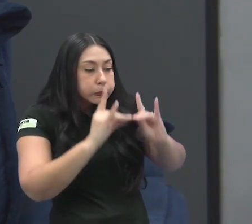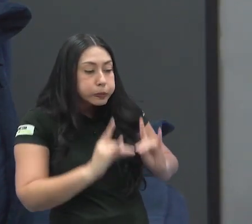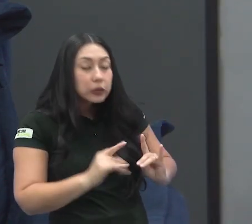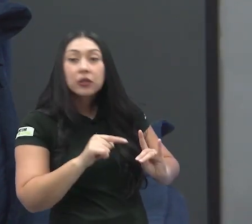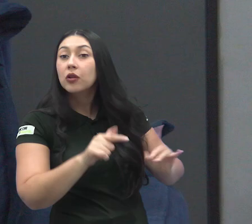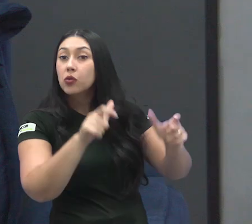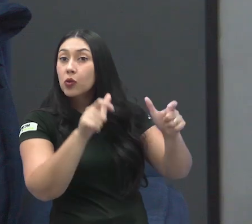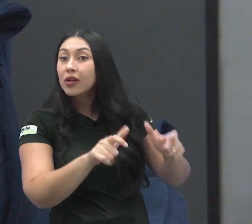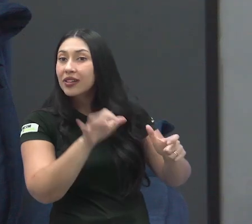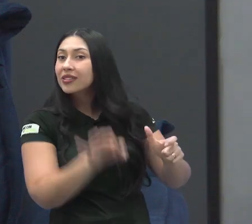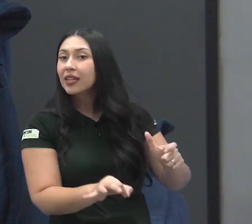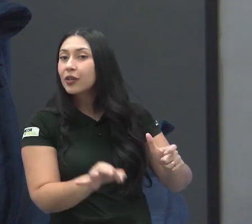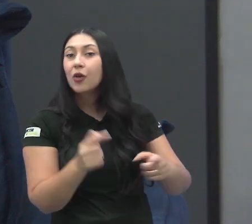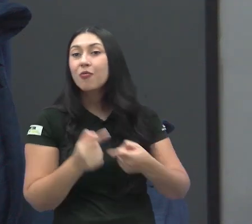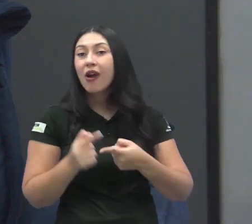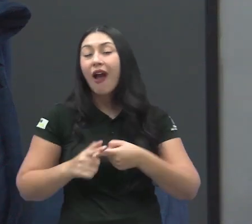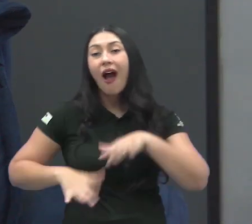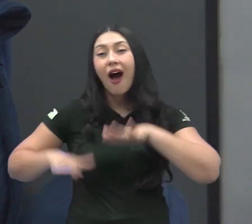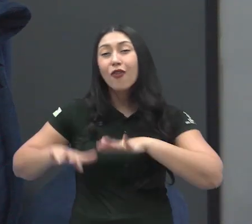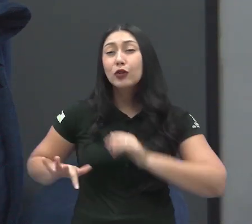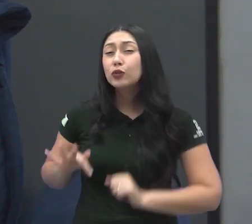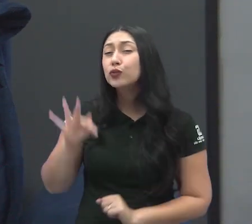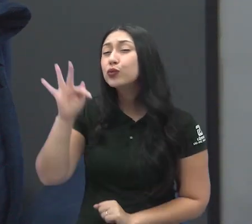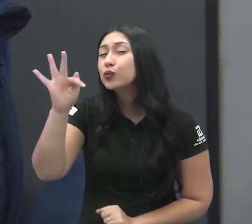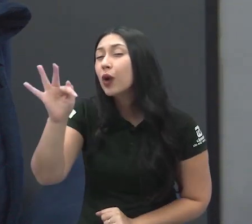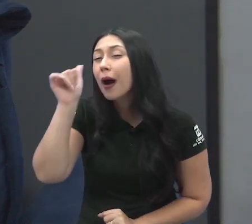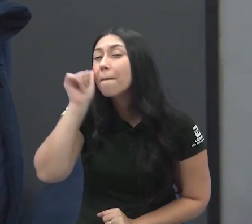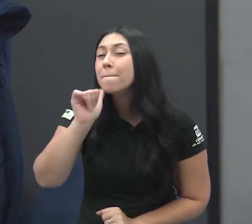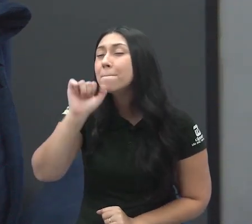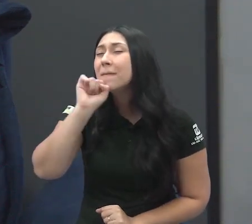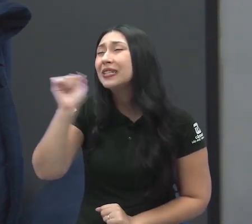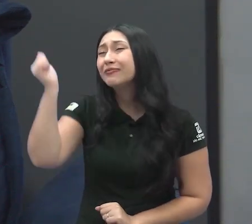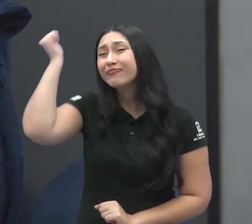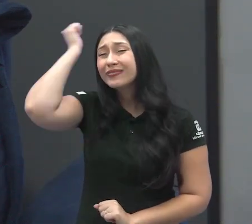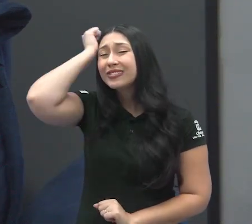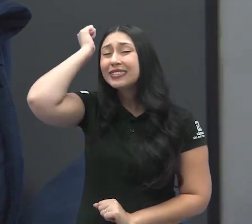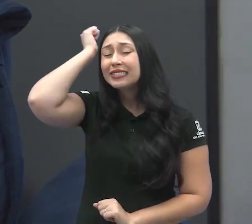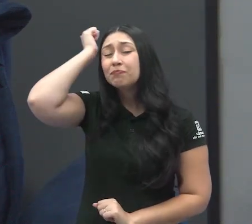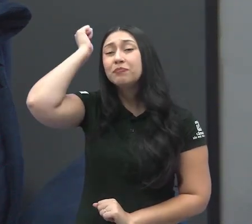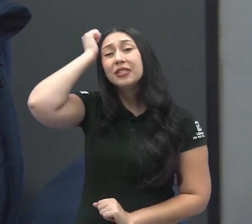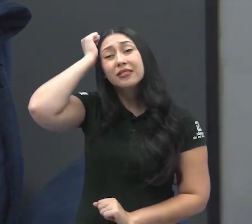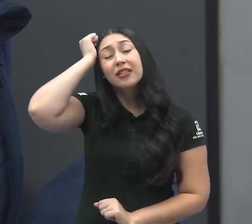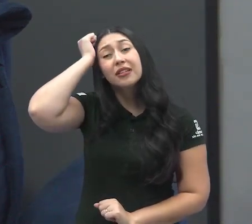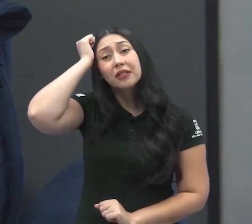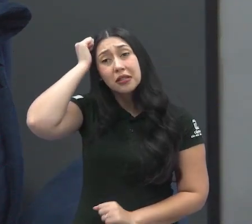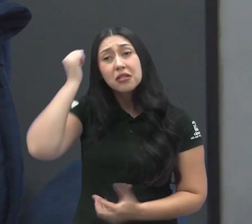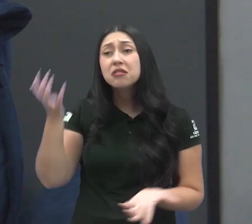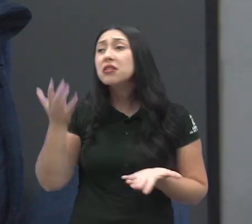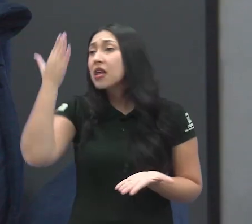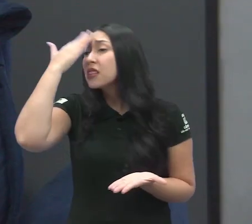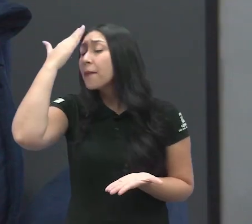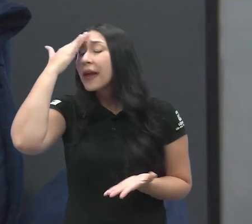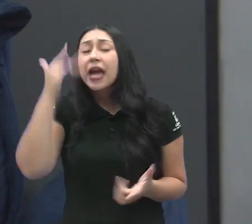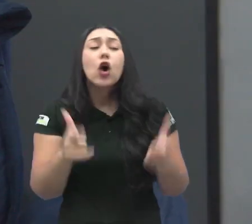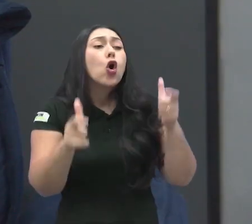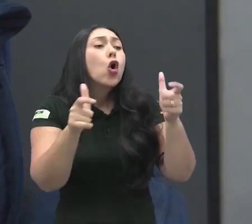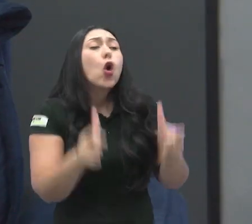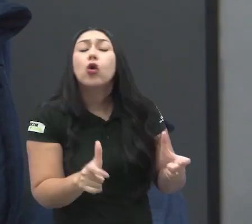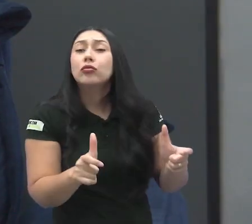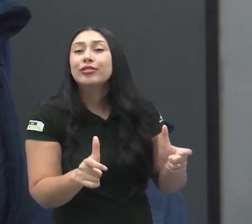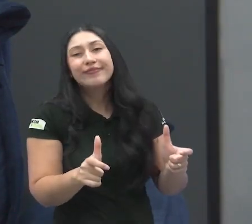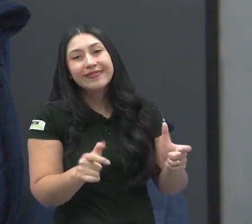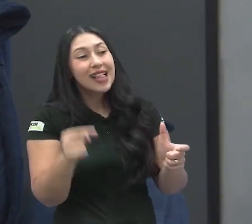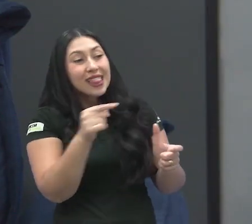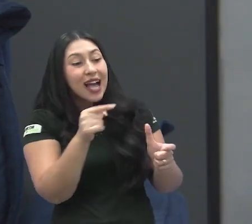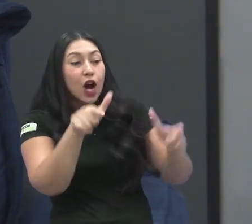a 10, 15 anos, a mãe pode se lembrar que um dia ela teve um filho e que ela... Onde está esse filho? Aí ela vai saber,